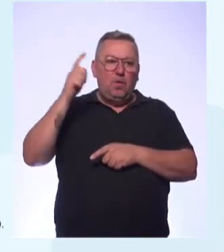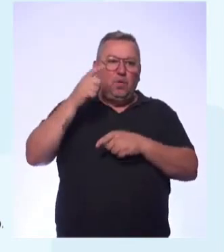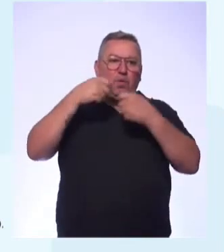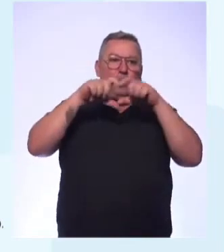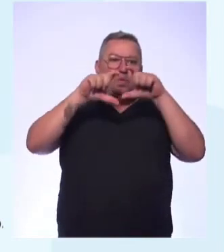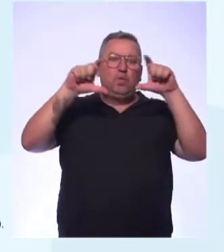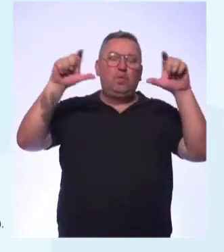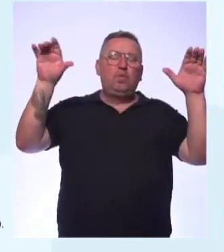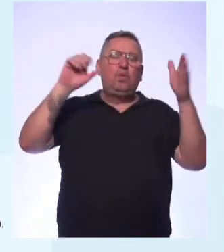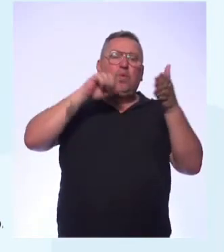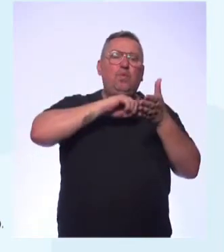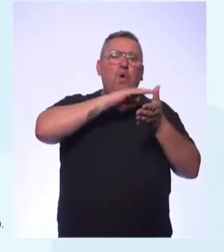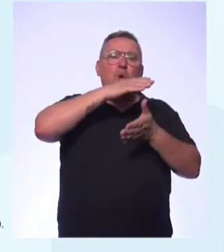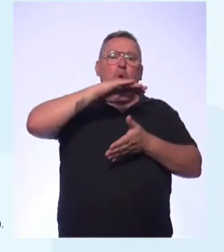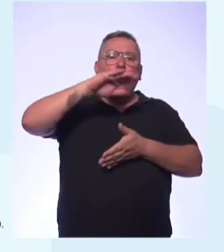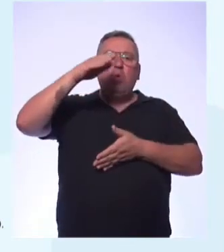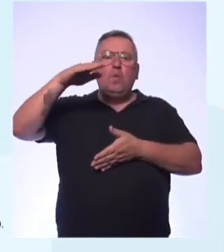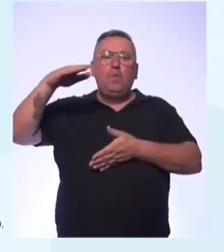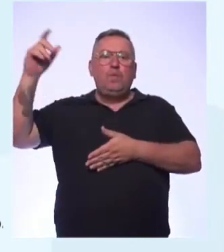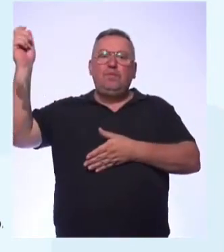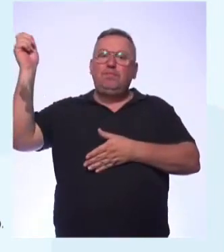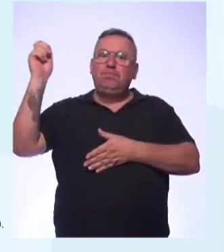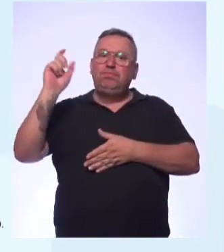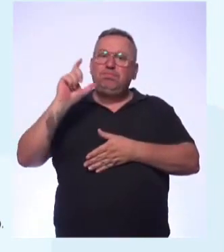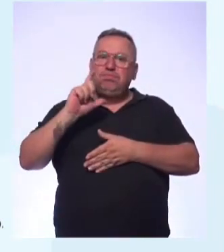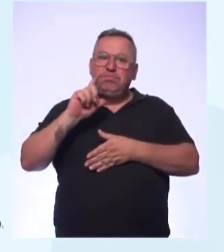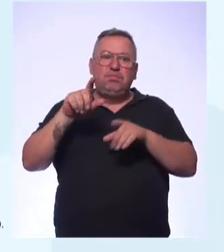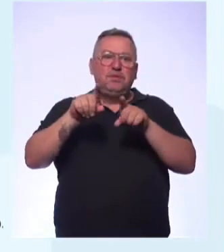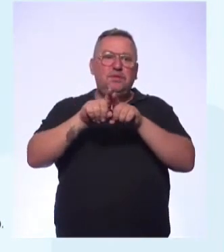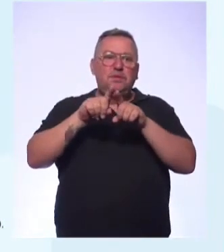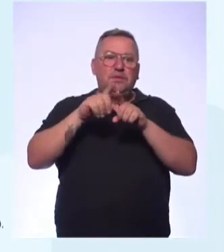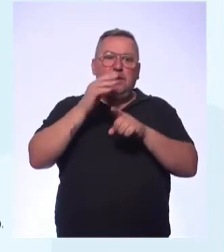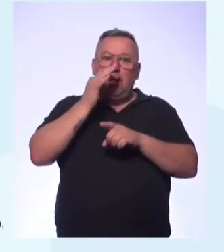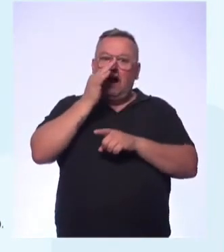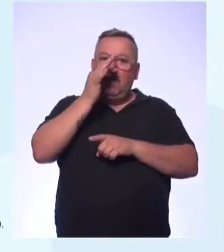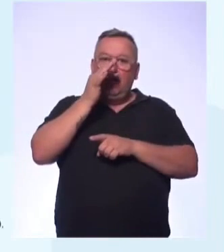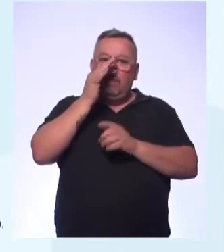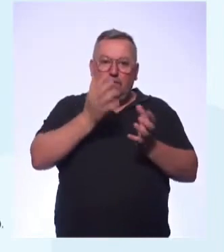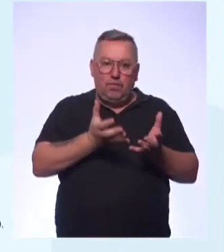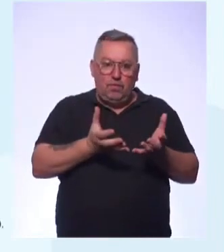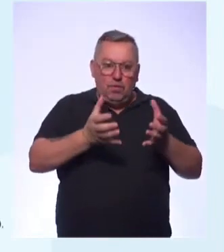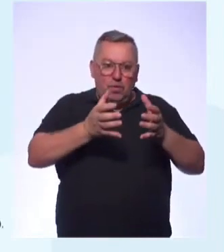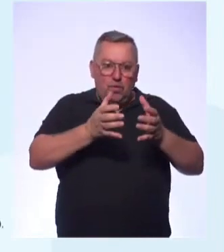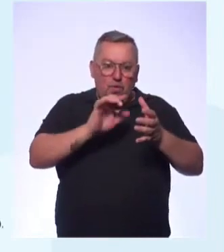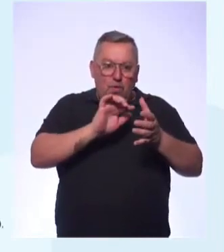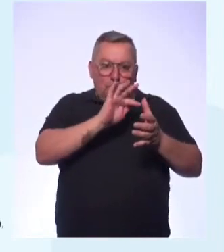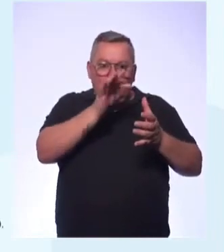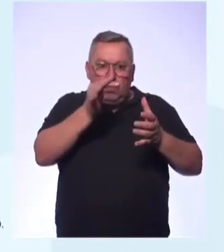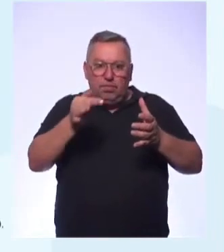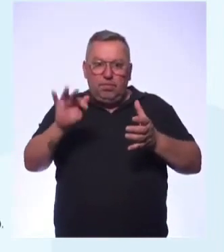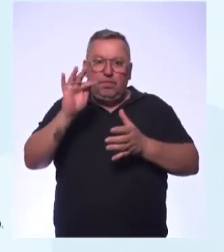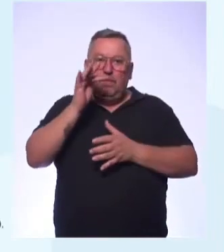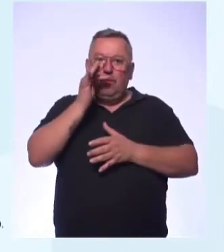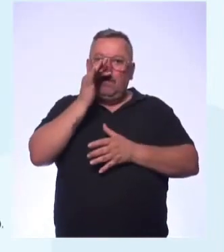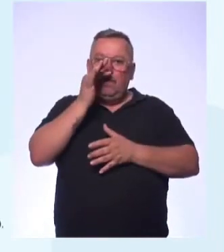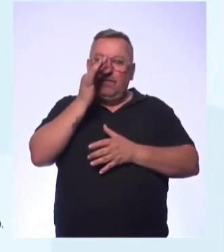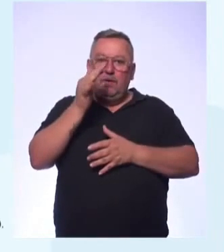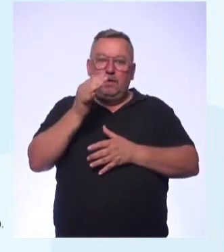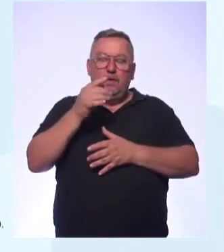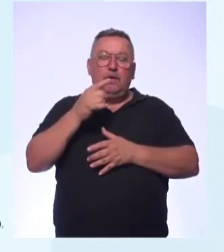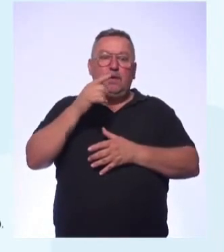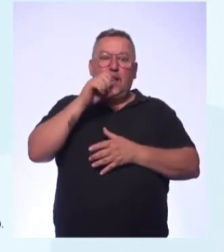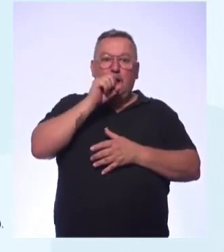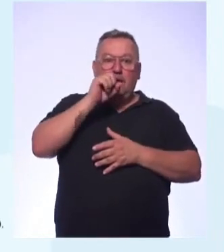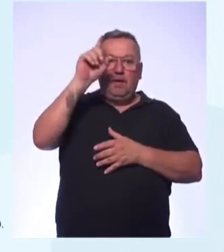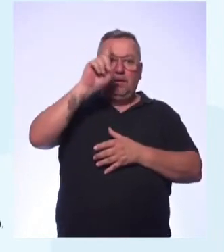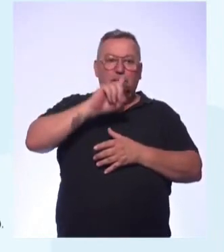umas montanhas, um sol. E temos a planta, que a folhagem é verde e a flor é